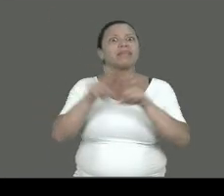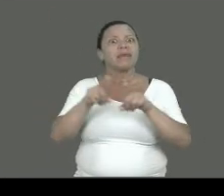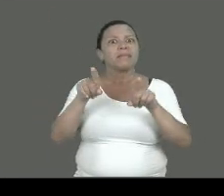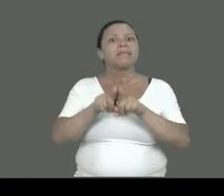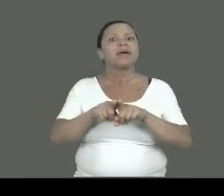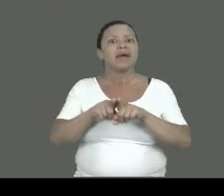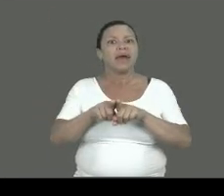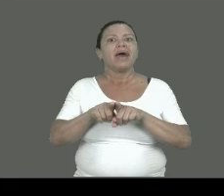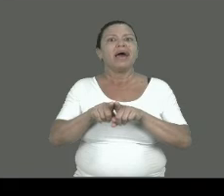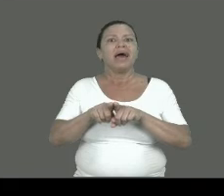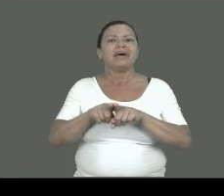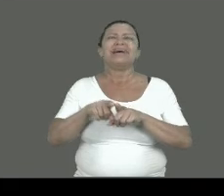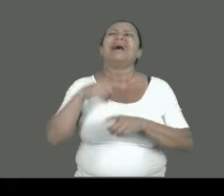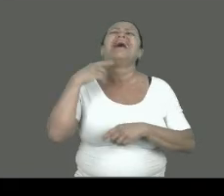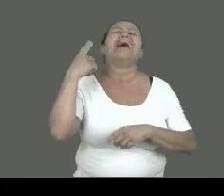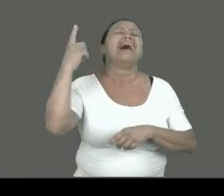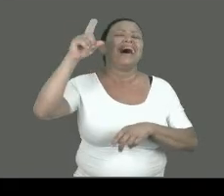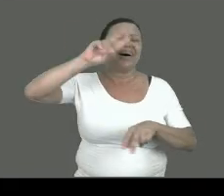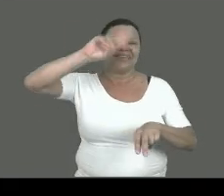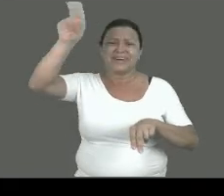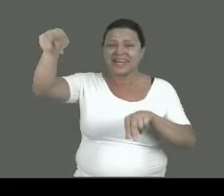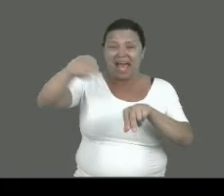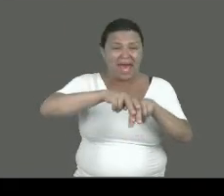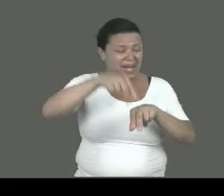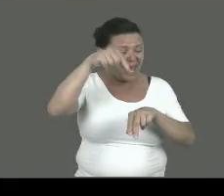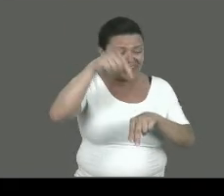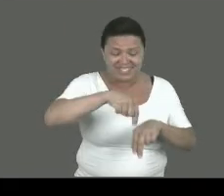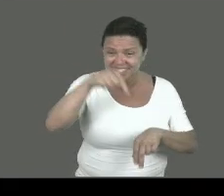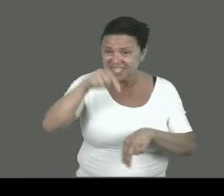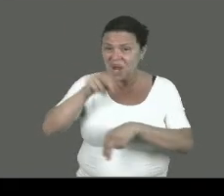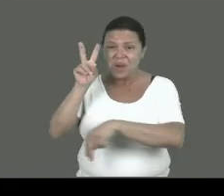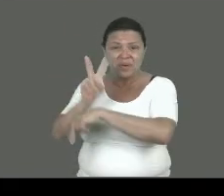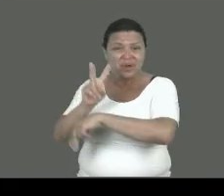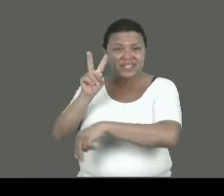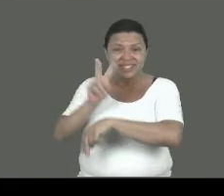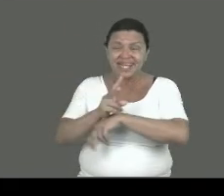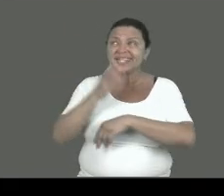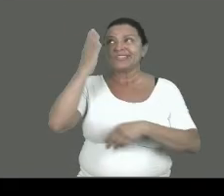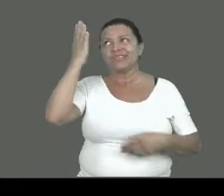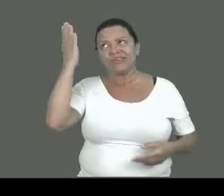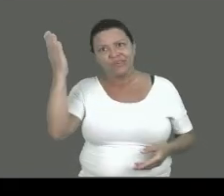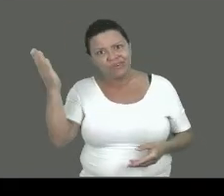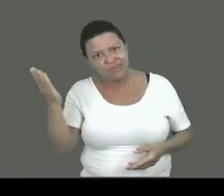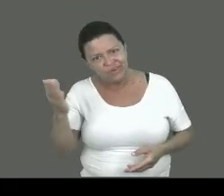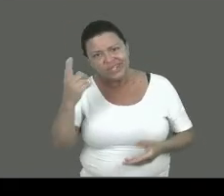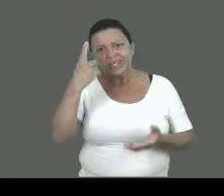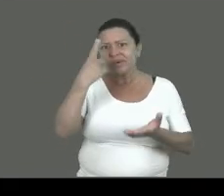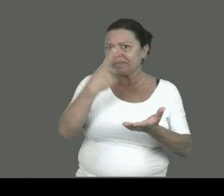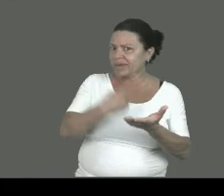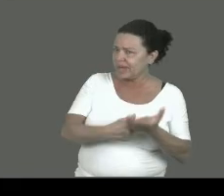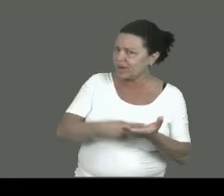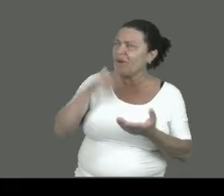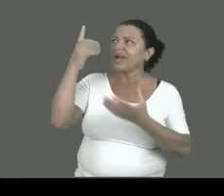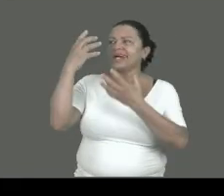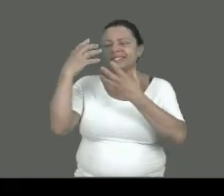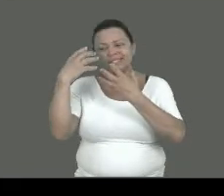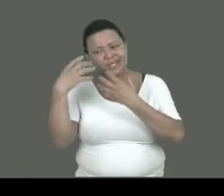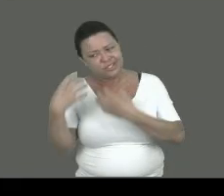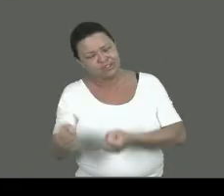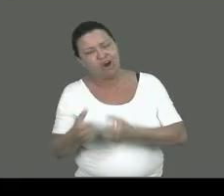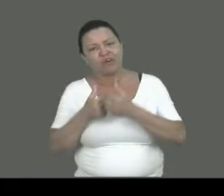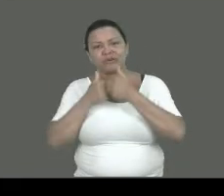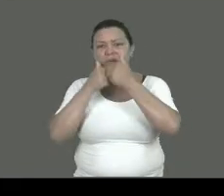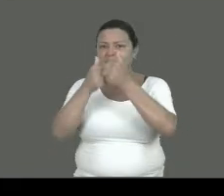despedida. Aqueles que lá ficaram, o seu protetor com o qual você combinou e ele aceitou lhe acompanhar